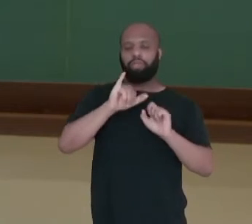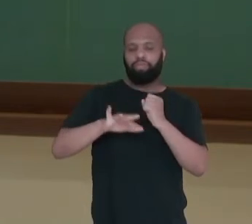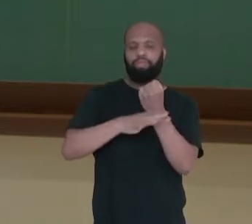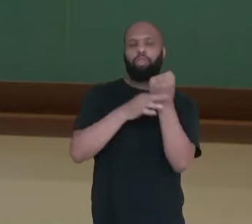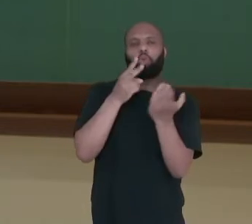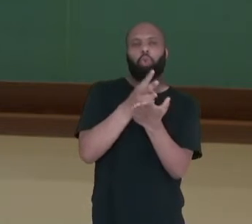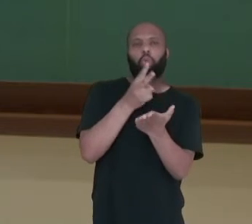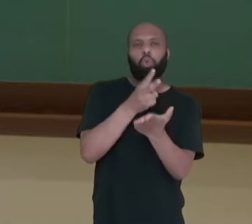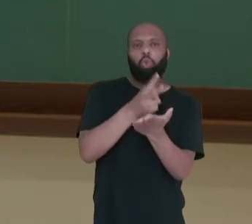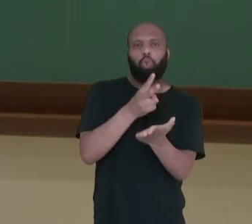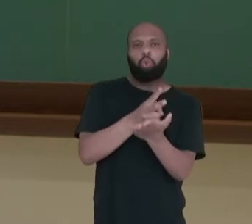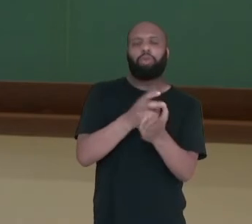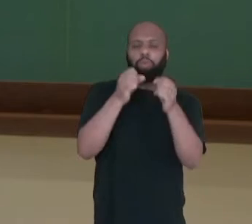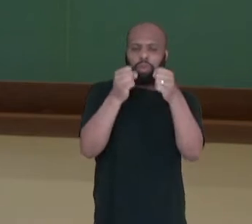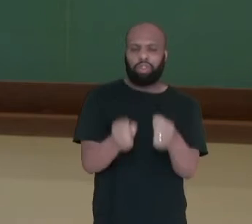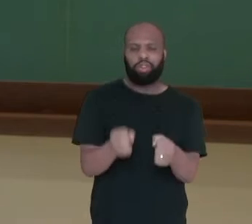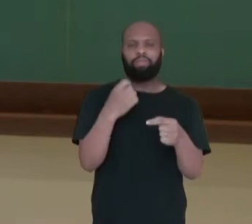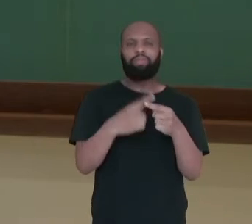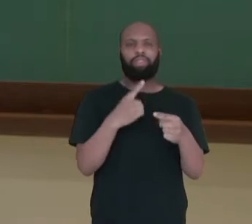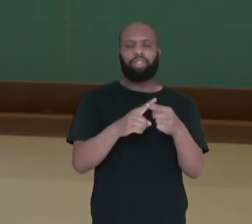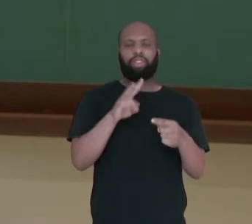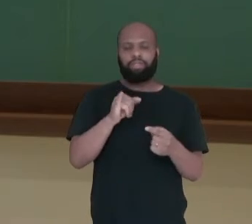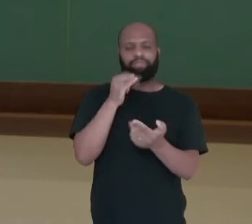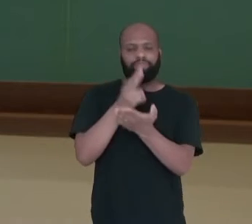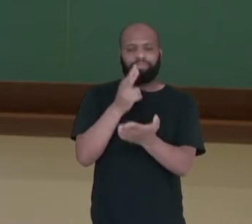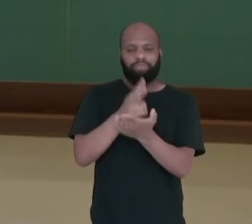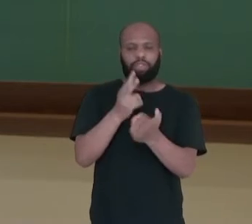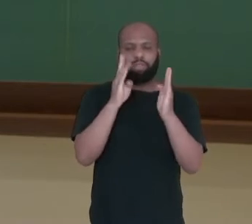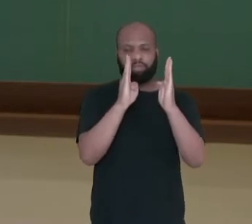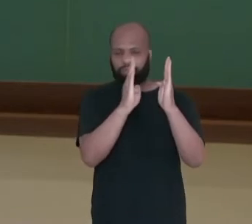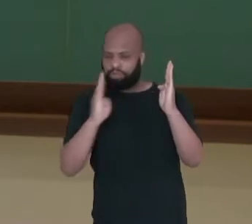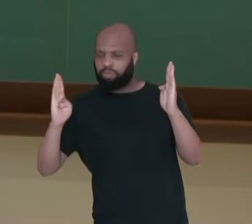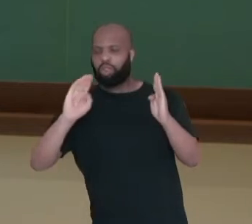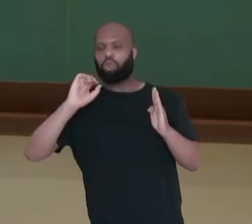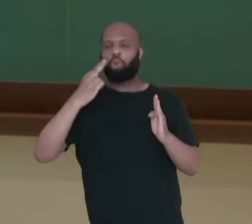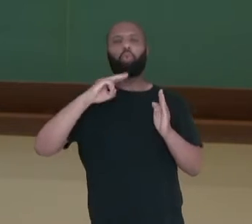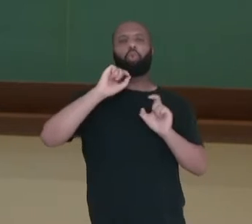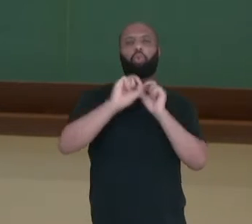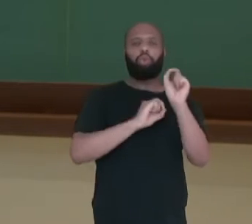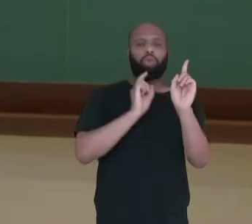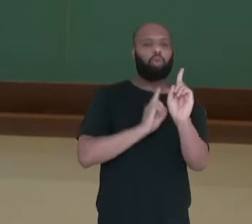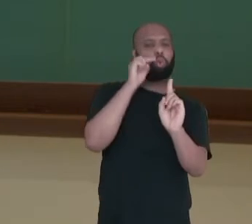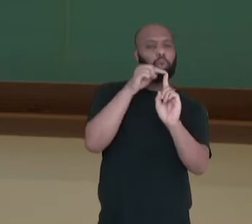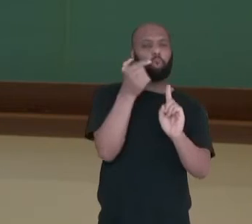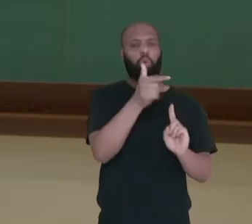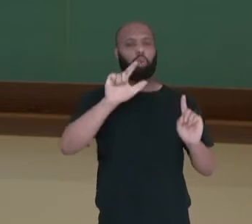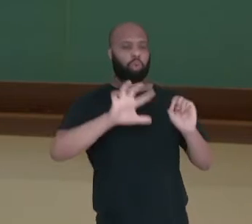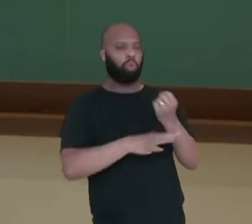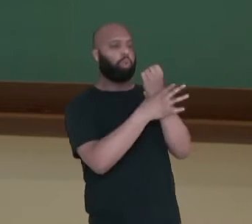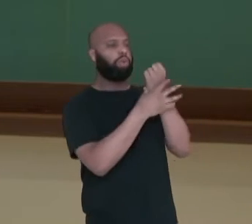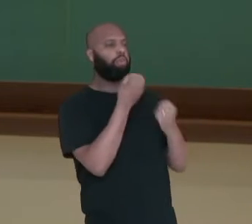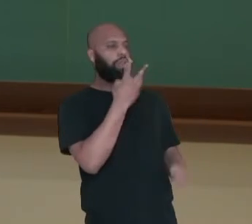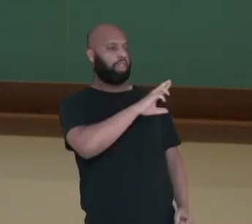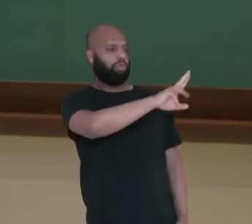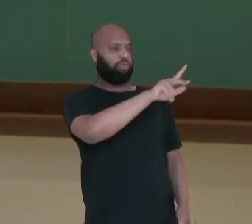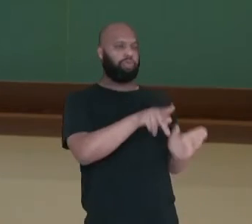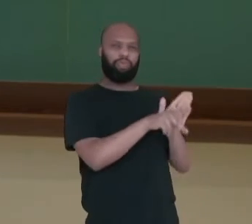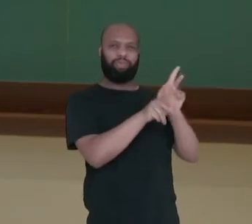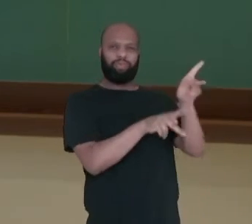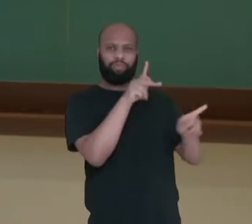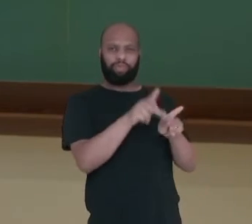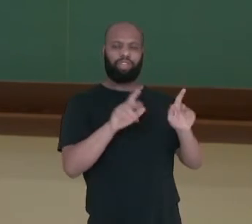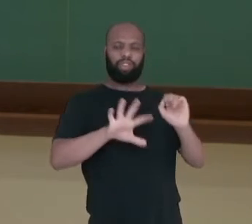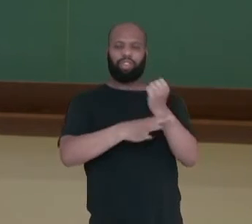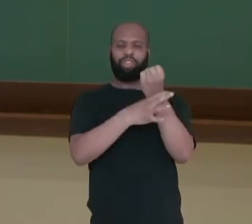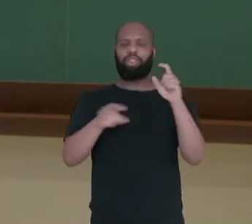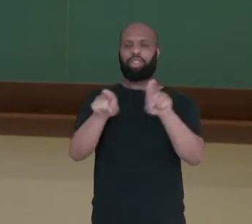manutenção do poder, né, o governante se manter no poder por mais tempo, ou a finalidade é outra, garantir o bem comum, garantir que as